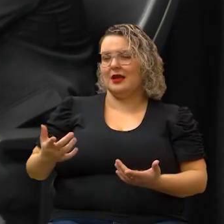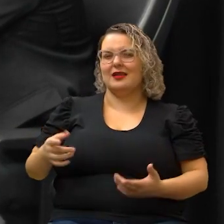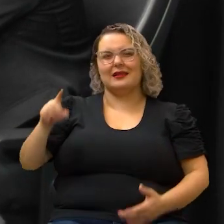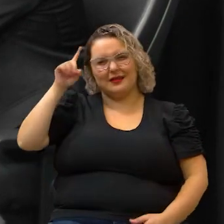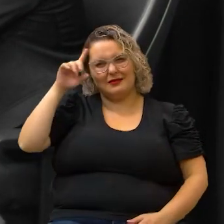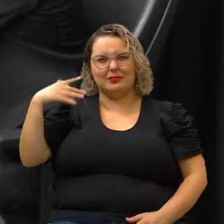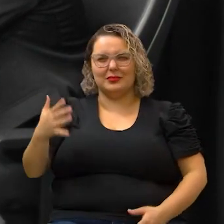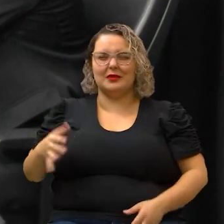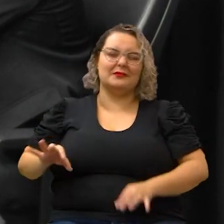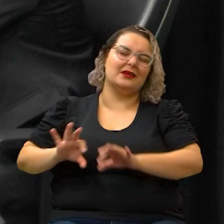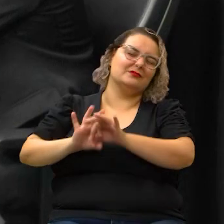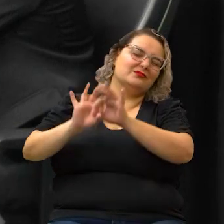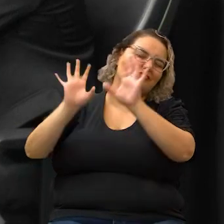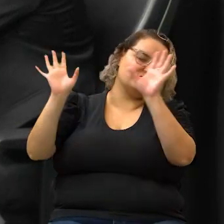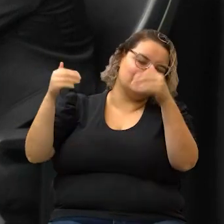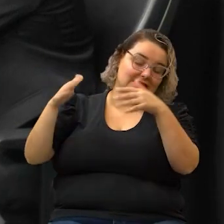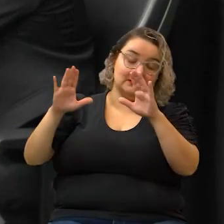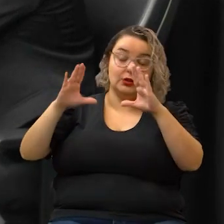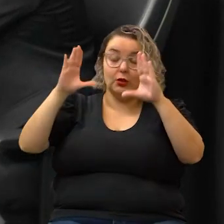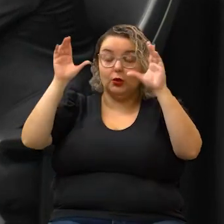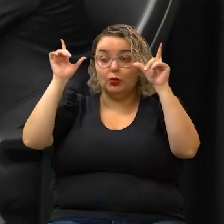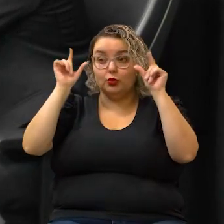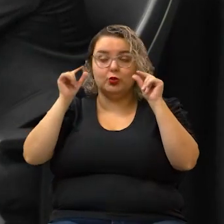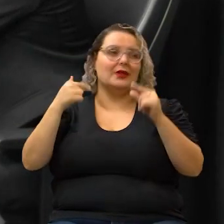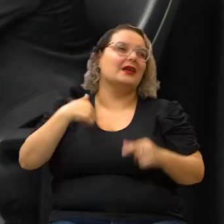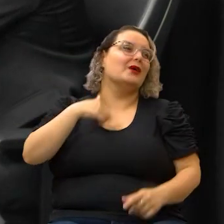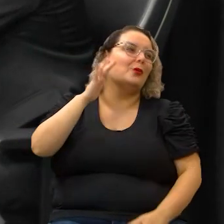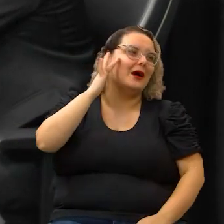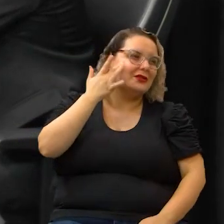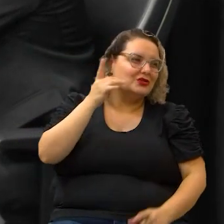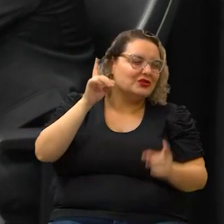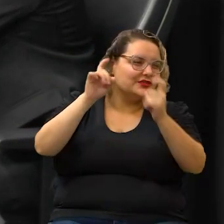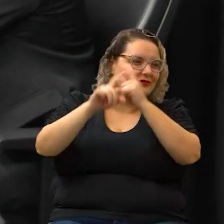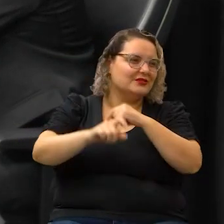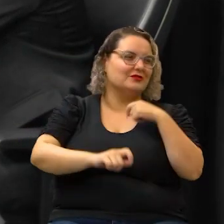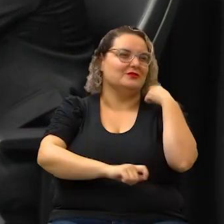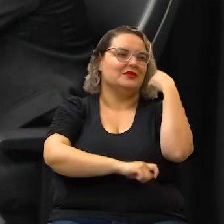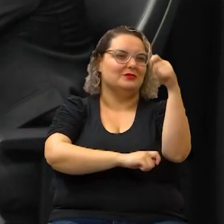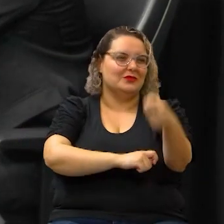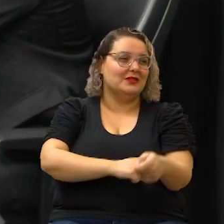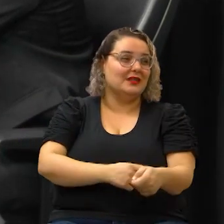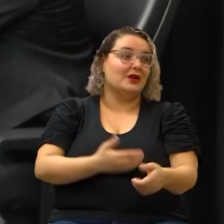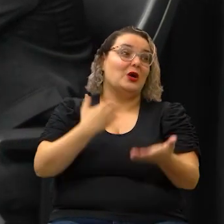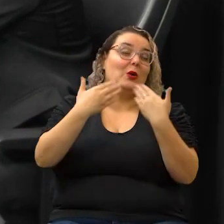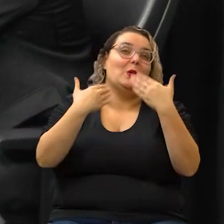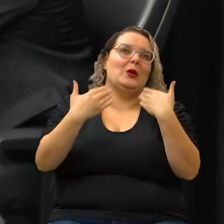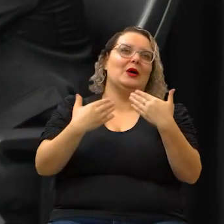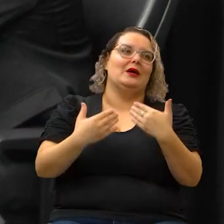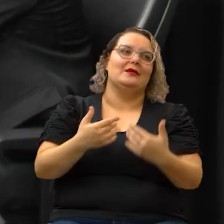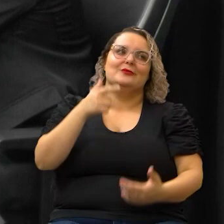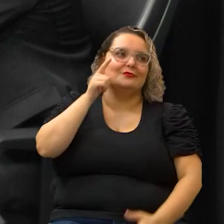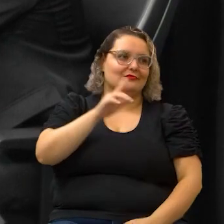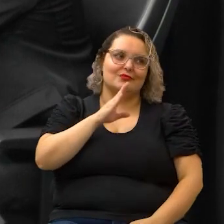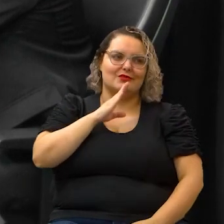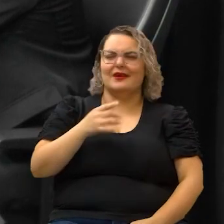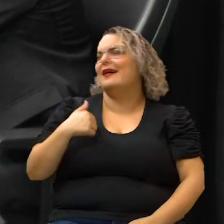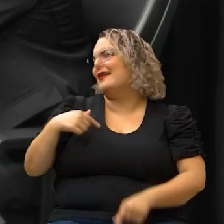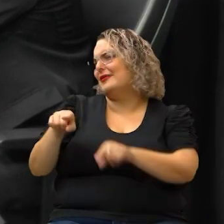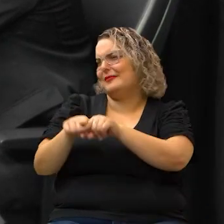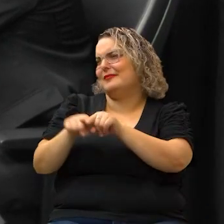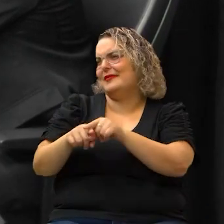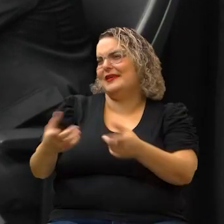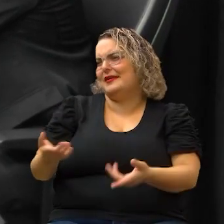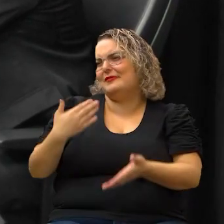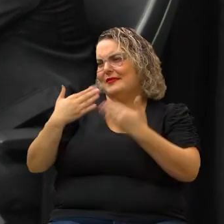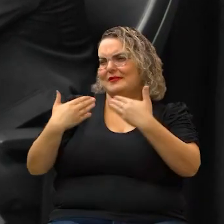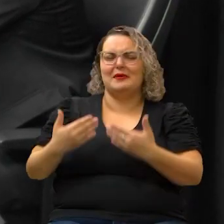sair daquele cotidiano pesado. Daquela espairecida. Eu já acho difícil pescar, porque eu gosto de conversar, eu não sei ficar quieta. Mas eu também, eu fico conversando o tempo todo.